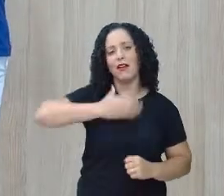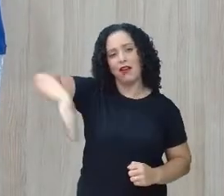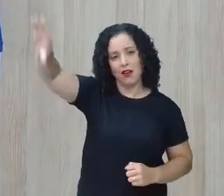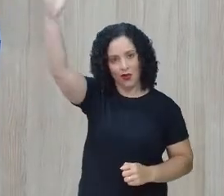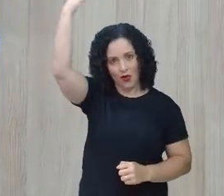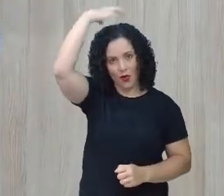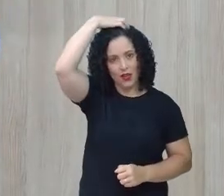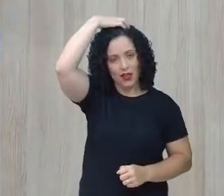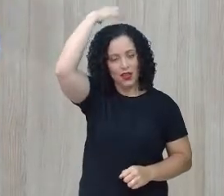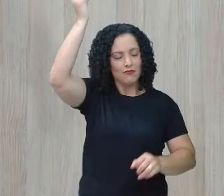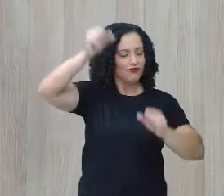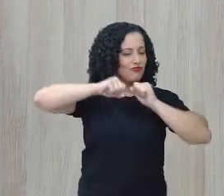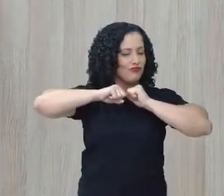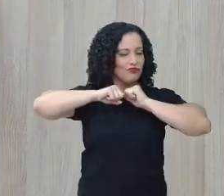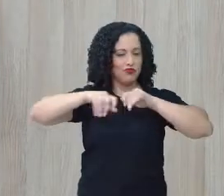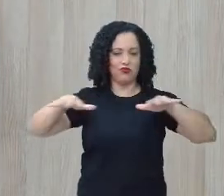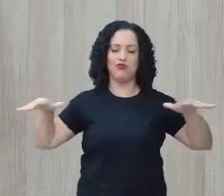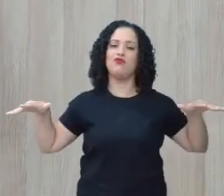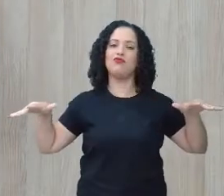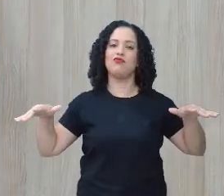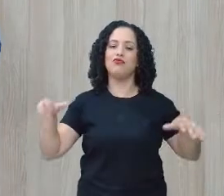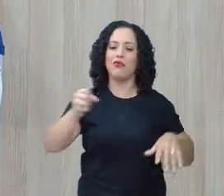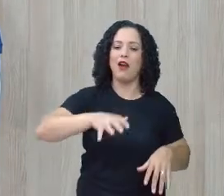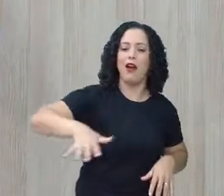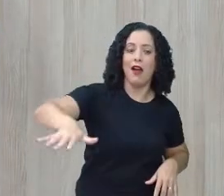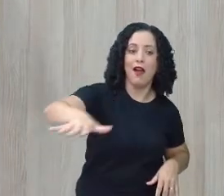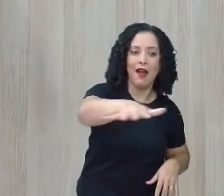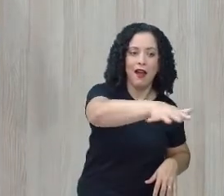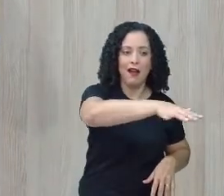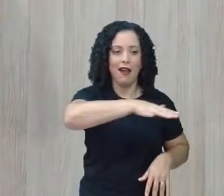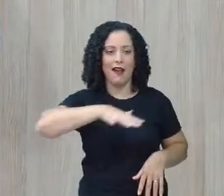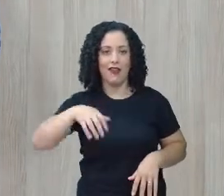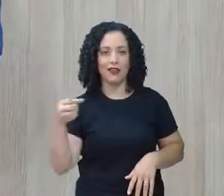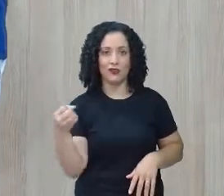de conquistar novos territórios, de descobrir novas